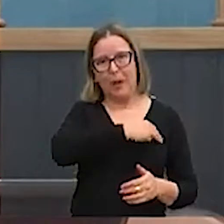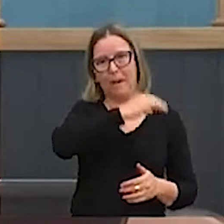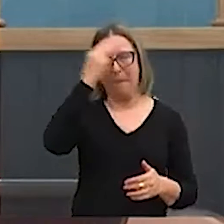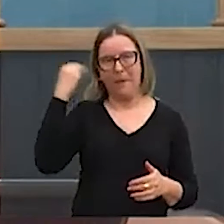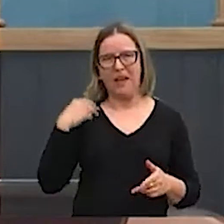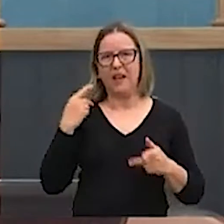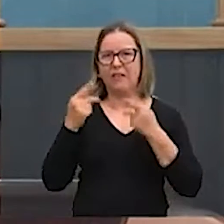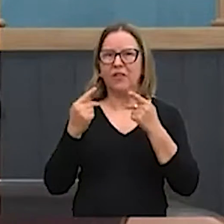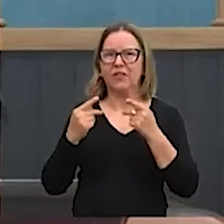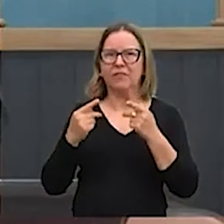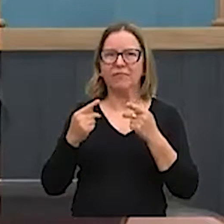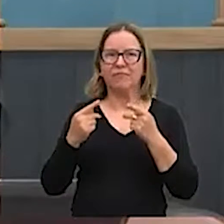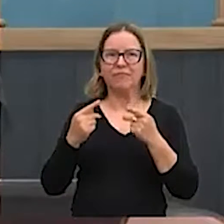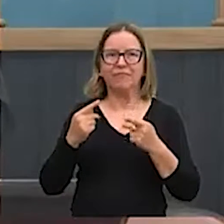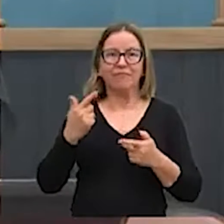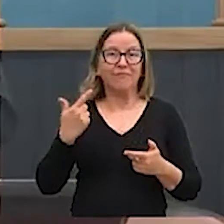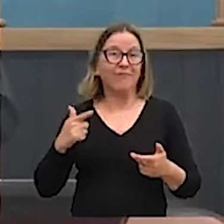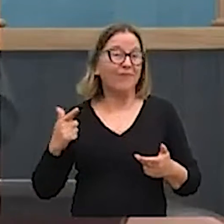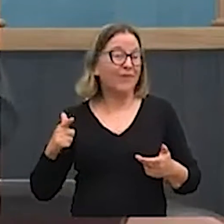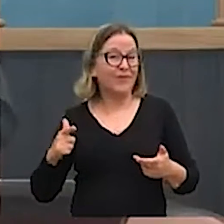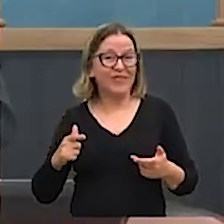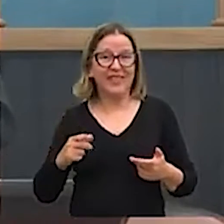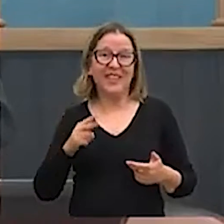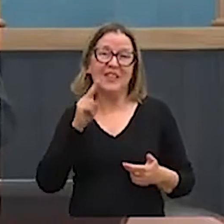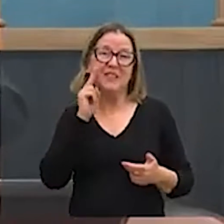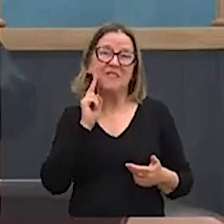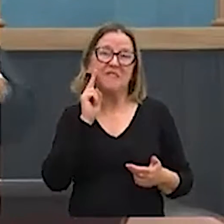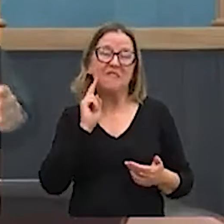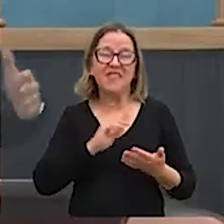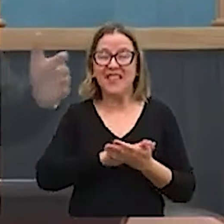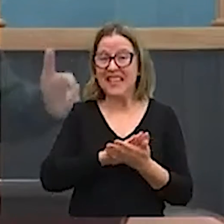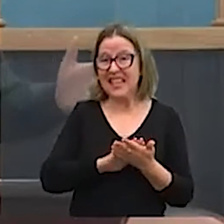vinho, até